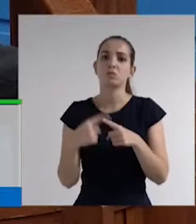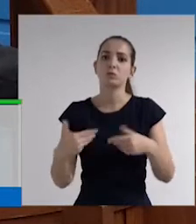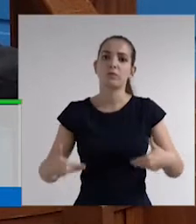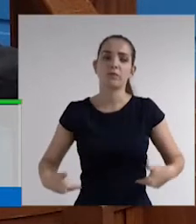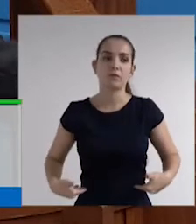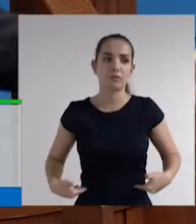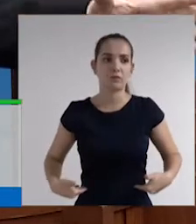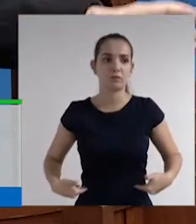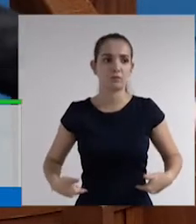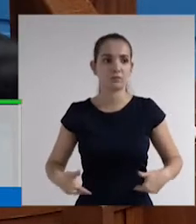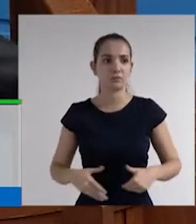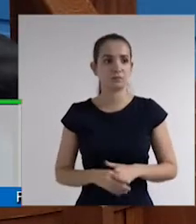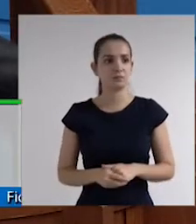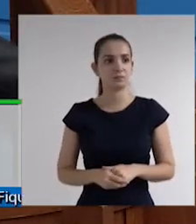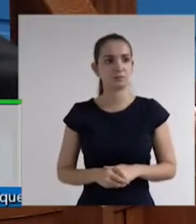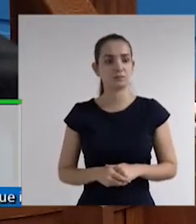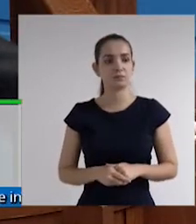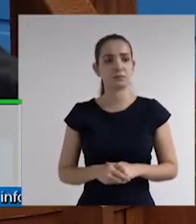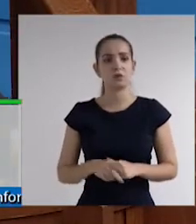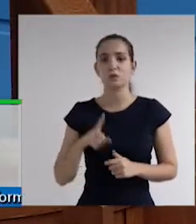pode ser favorável a isso. E aí,